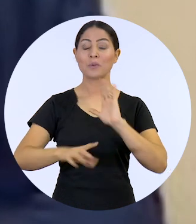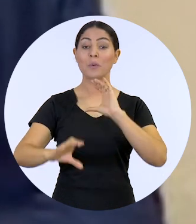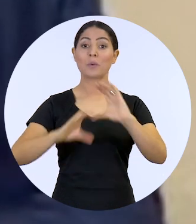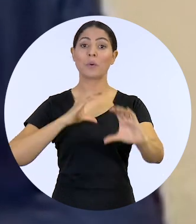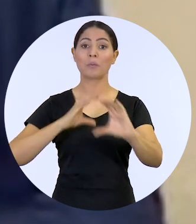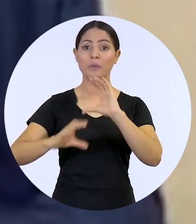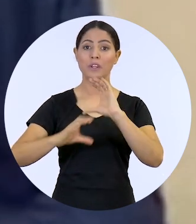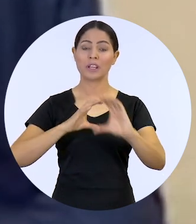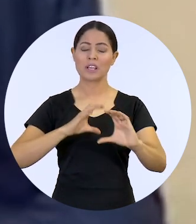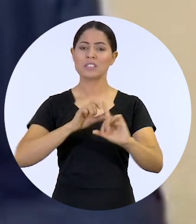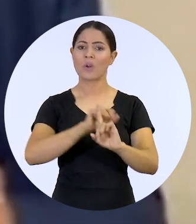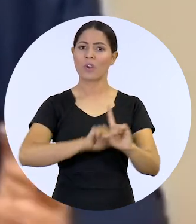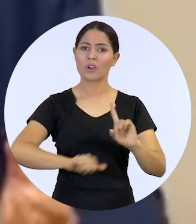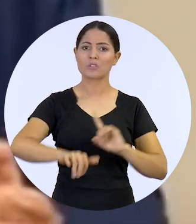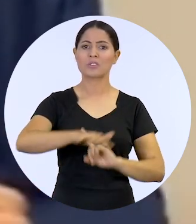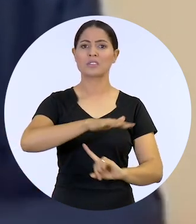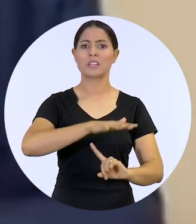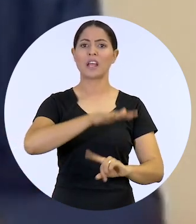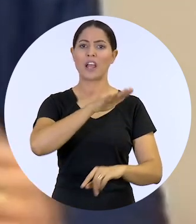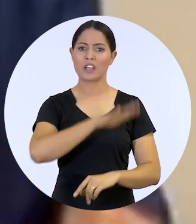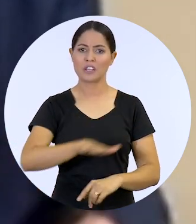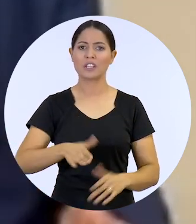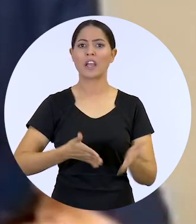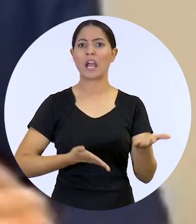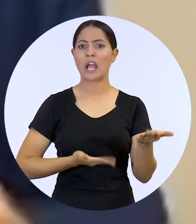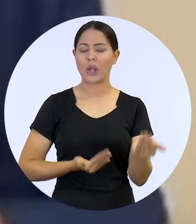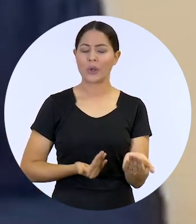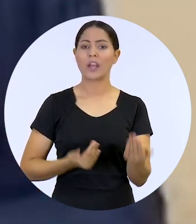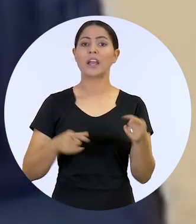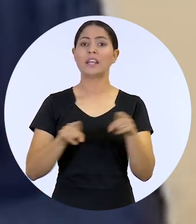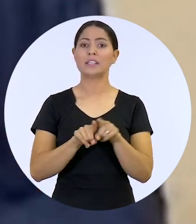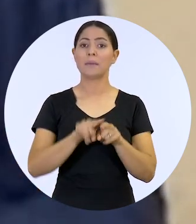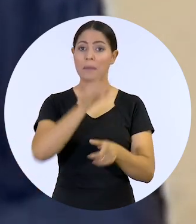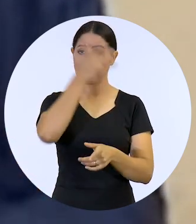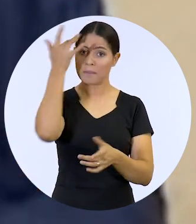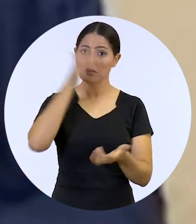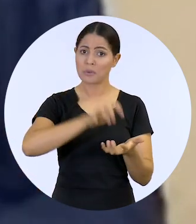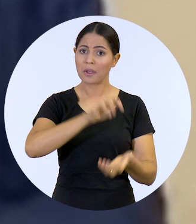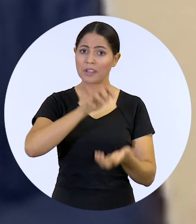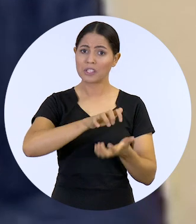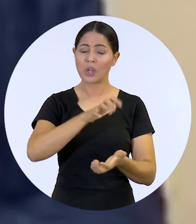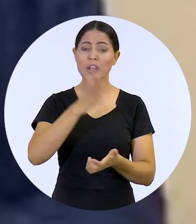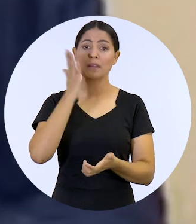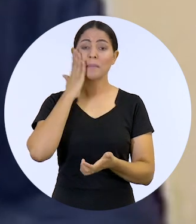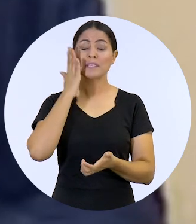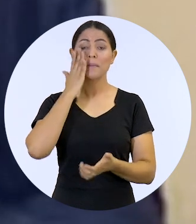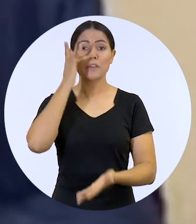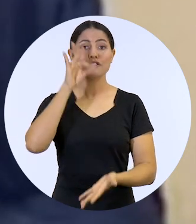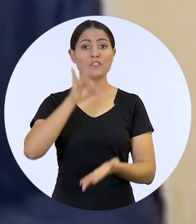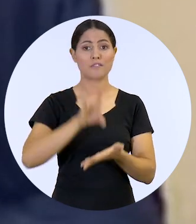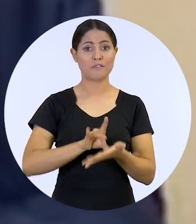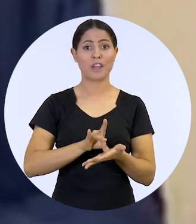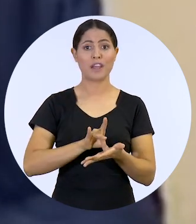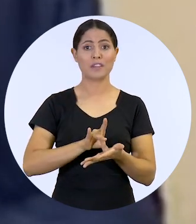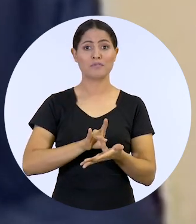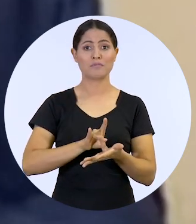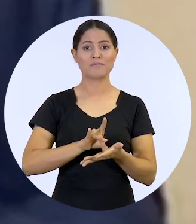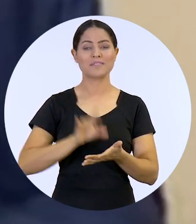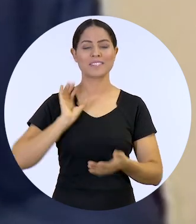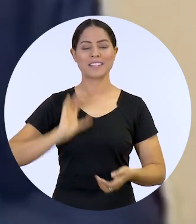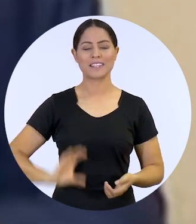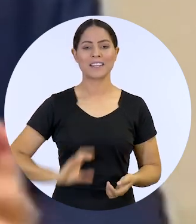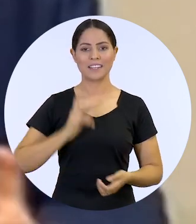uma comunicação com a sociedade, com as crianças, com os adolescentes e com os idosos, levando noções